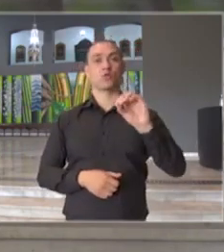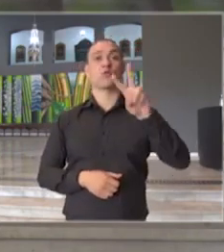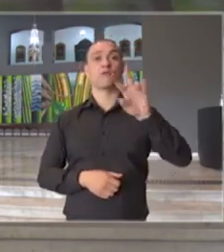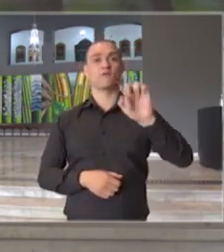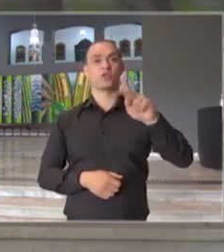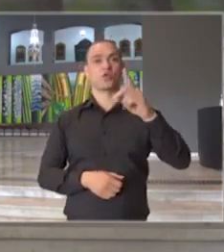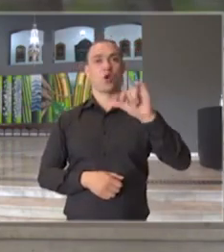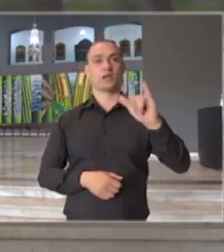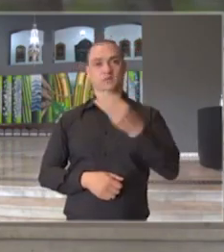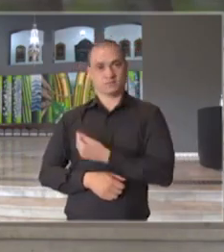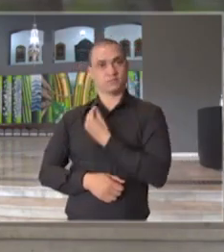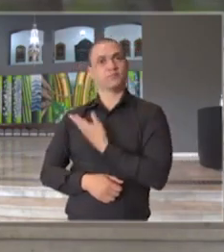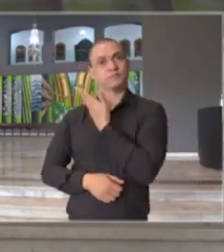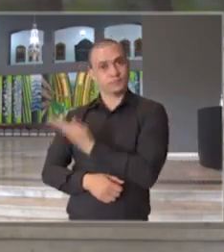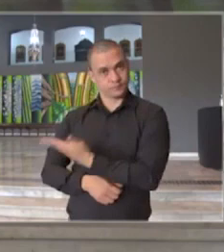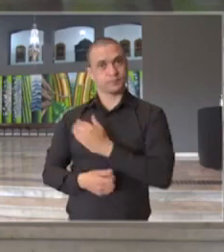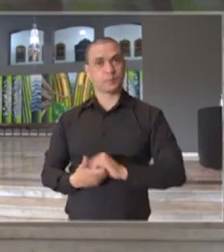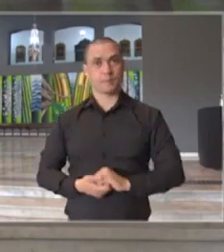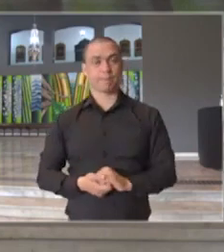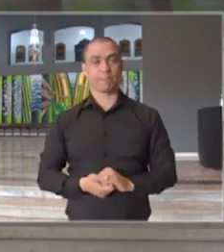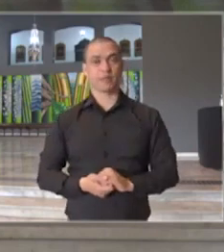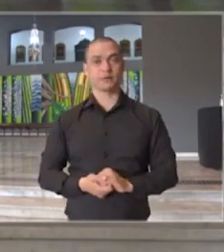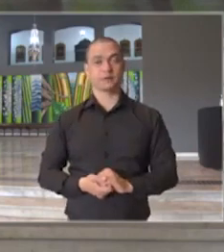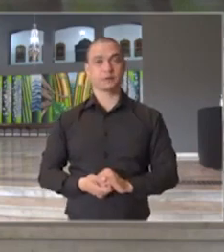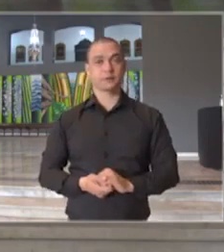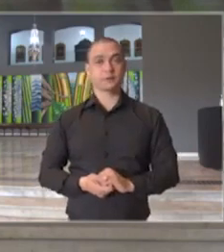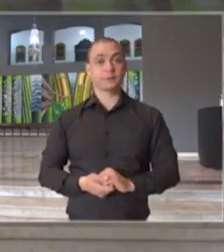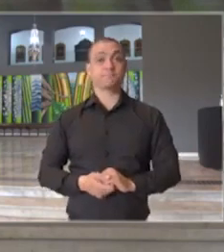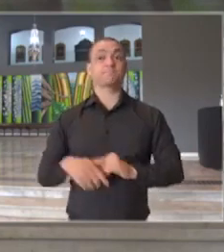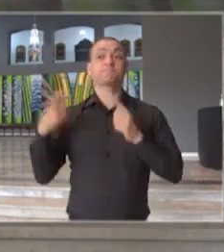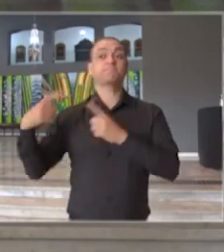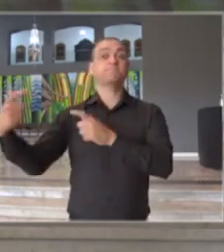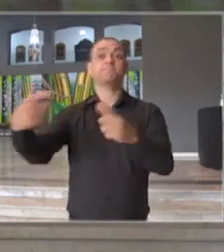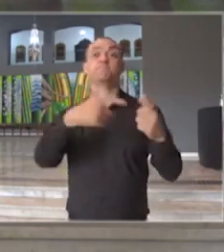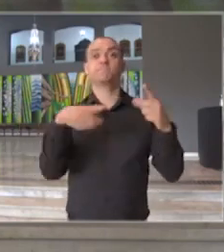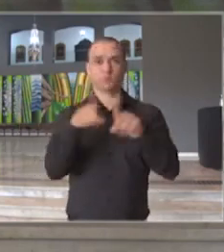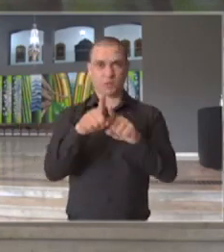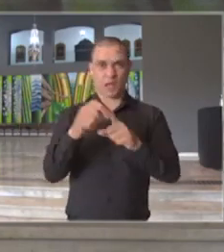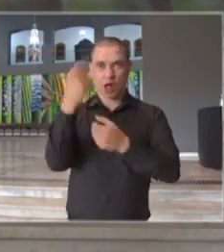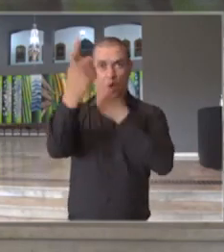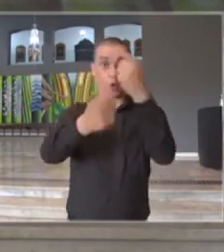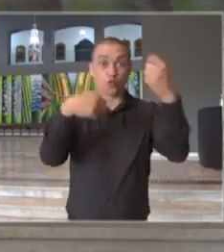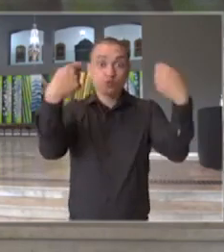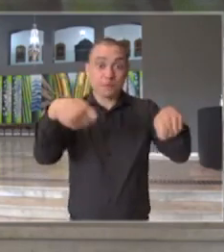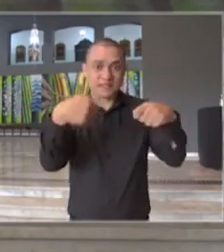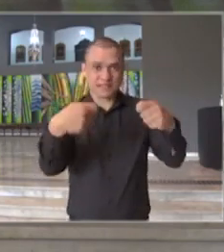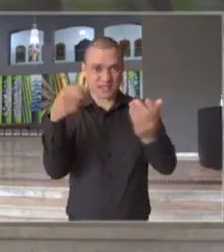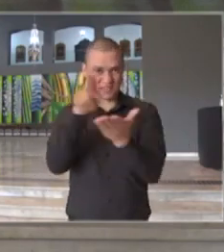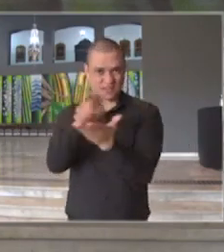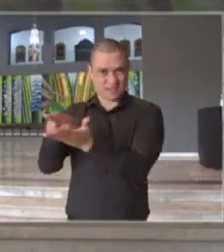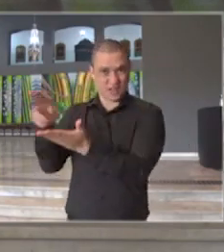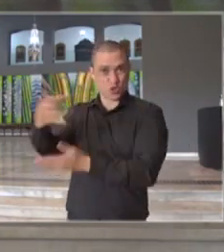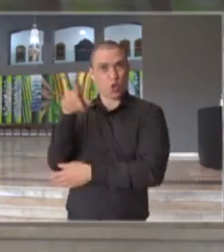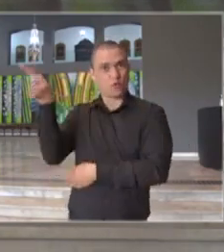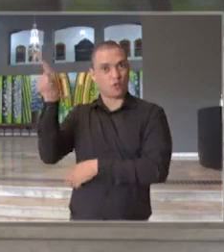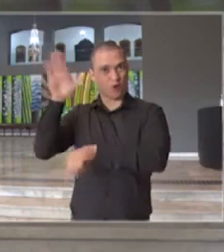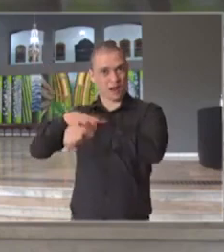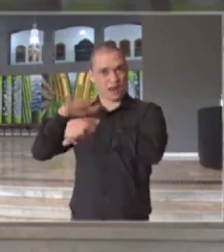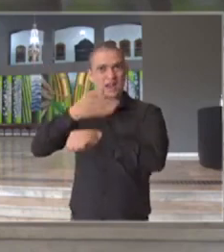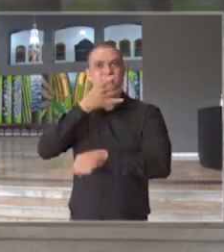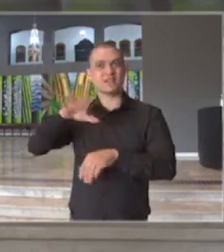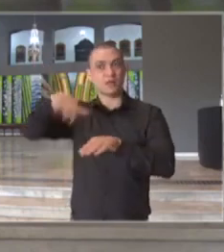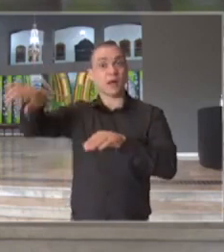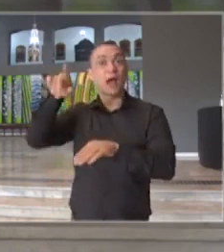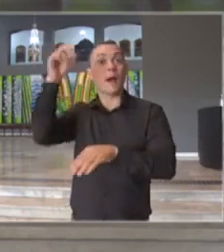aqui presente nesta coletiva. Os locais com necessidade de abertura de novos leitos na Baixada foram mapeados pelos